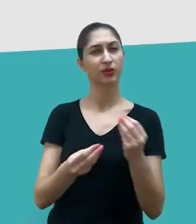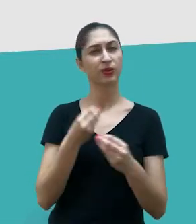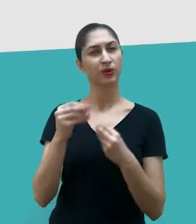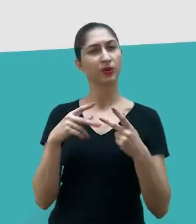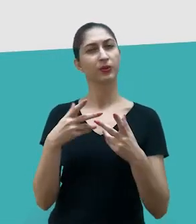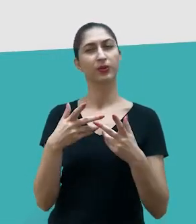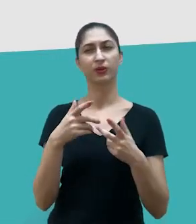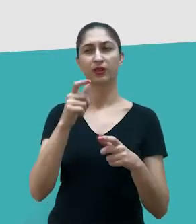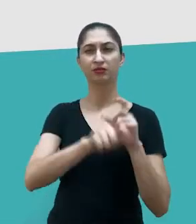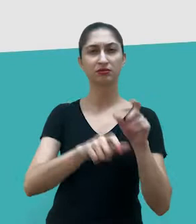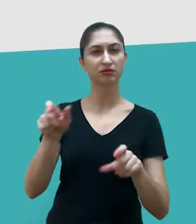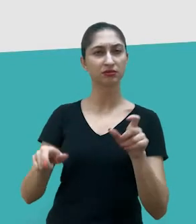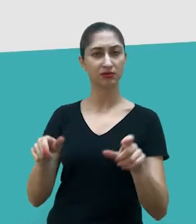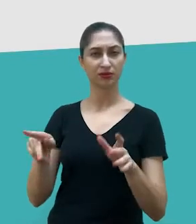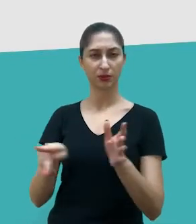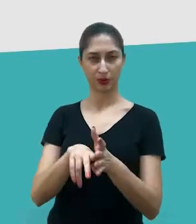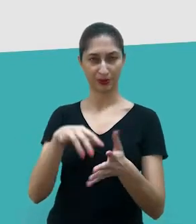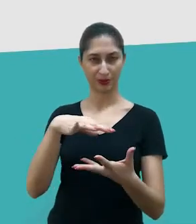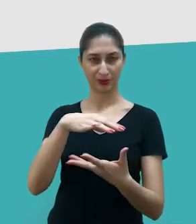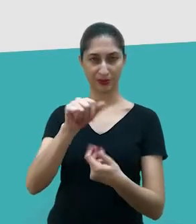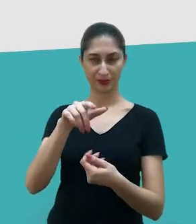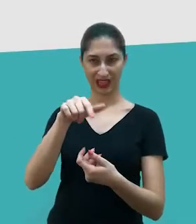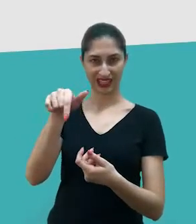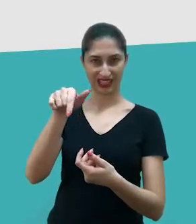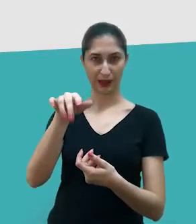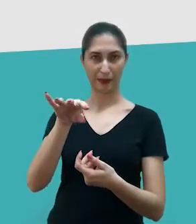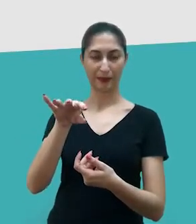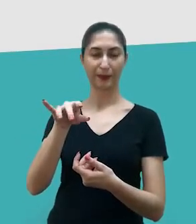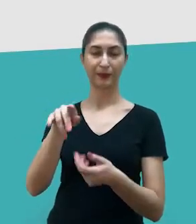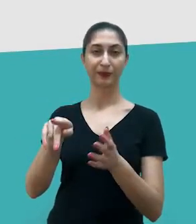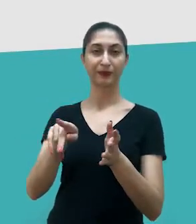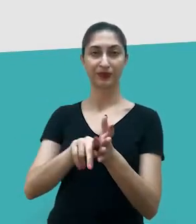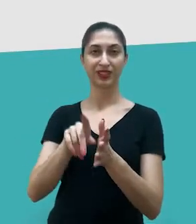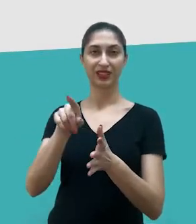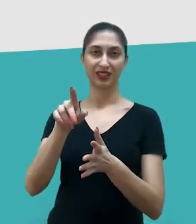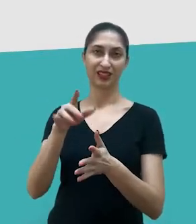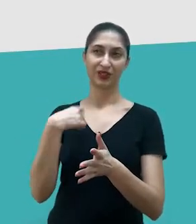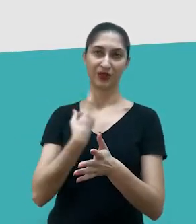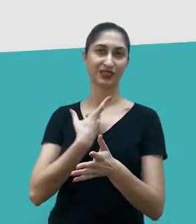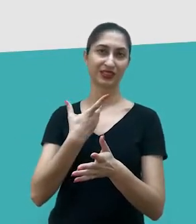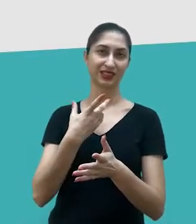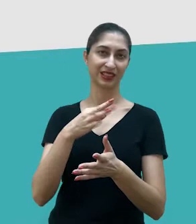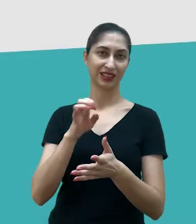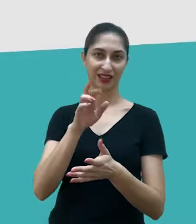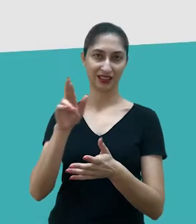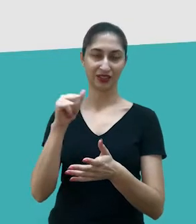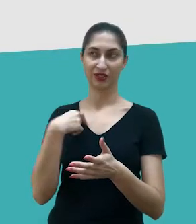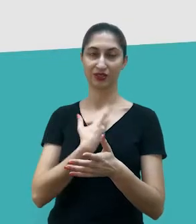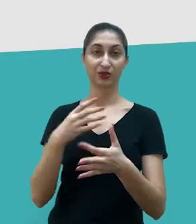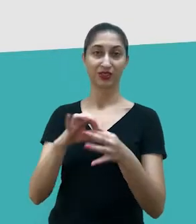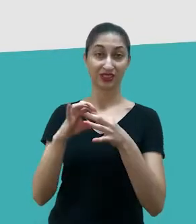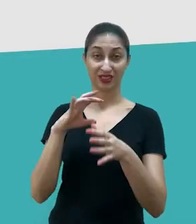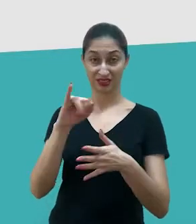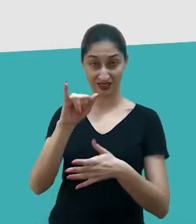daquele planeta estão intimamente interligados. E aqueles seres somos nós, o planeta Terra. Sem água, sem